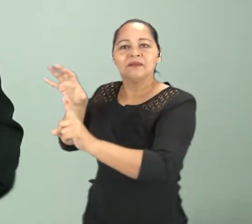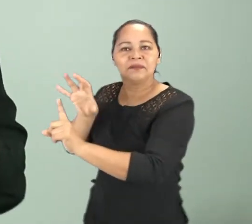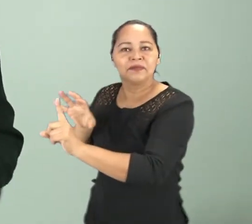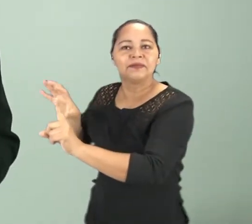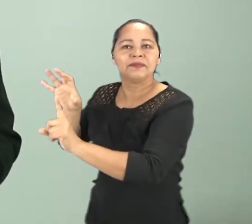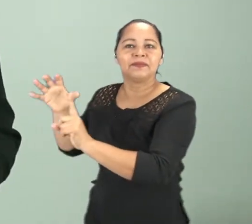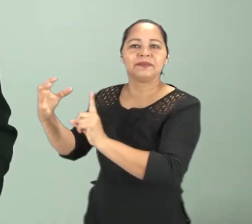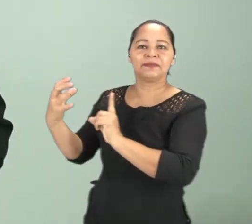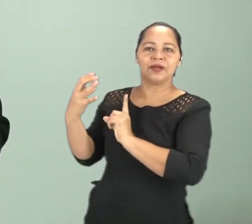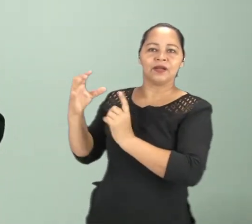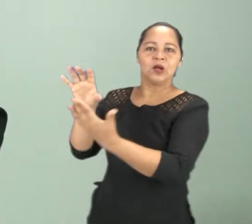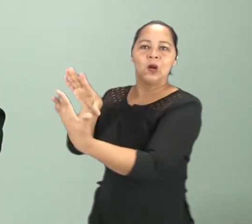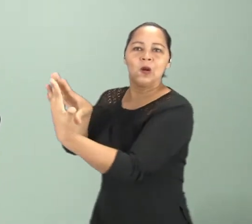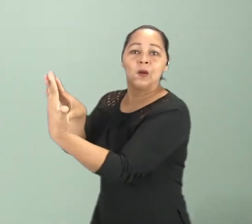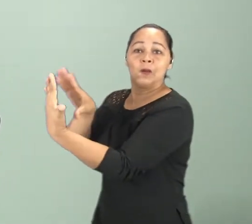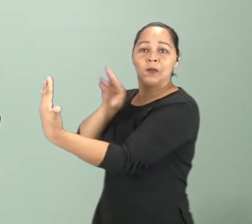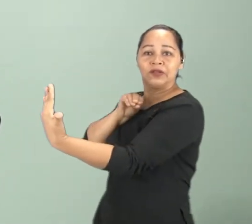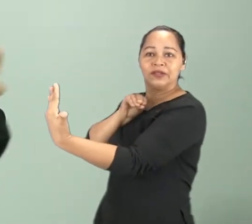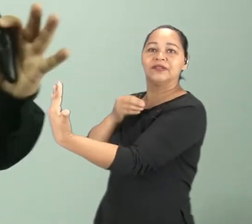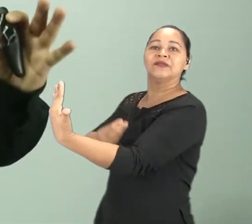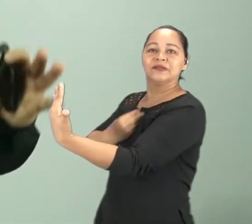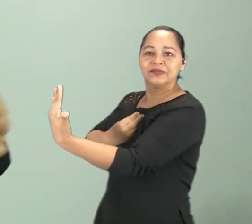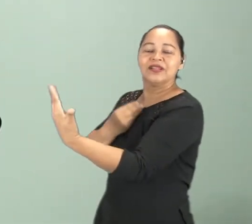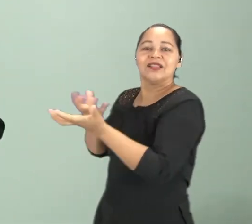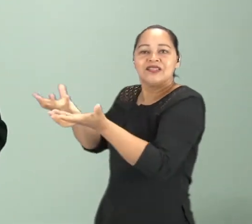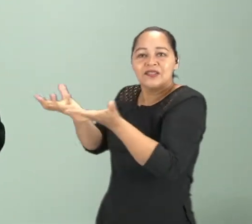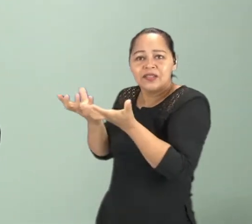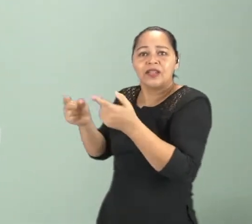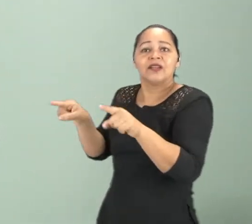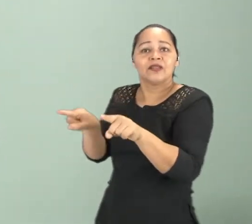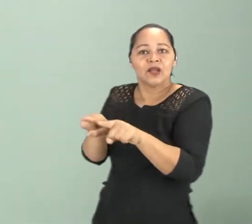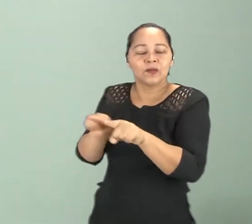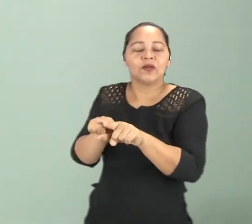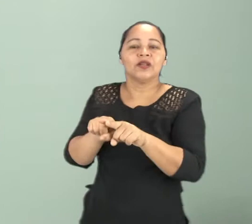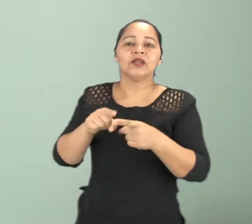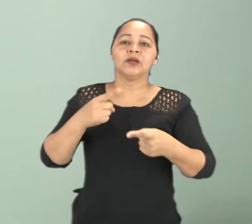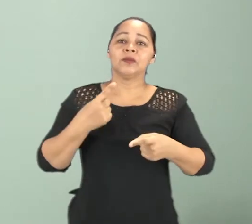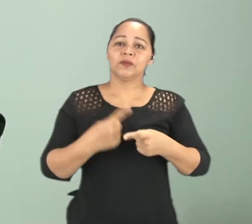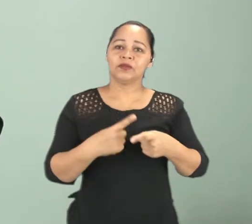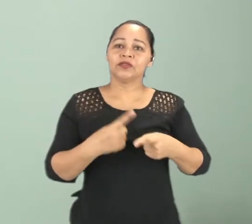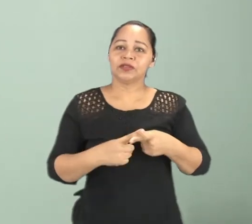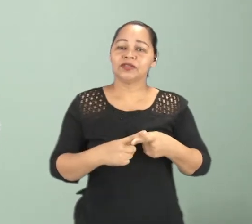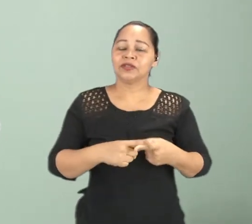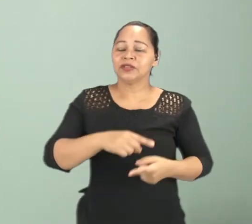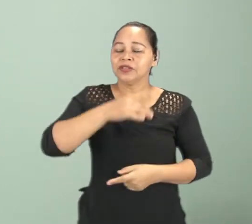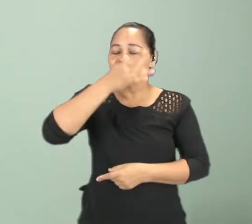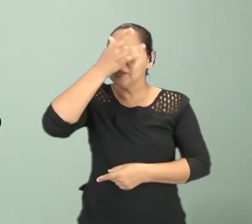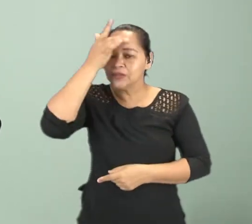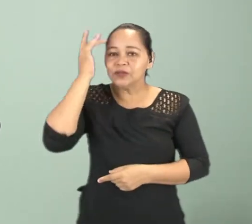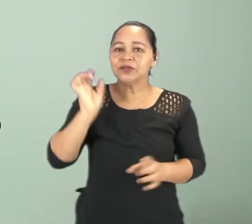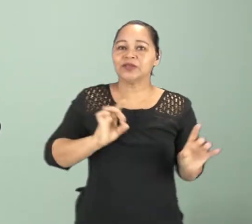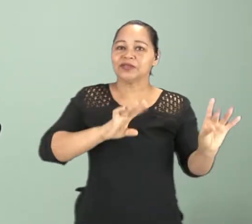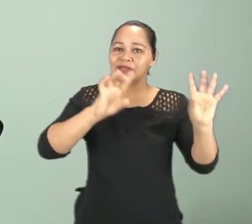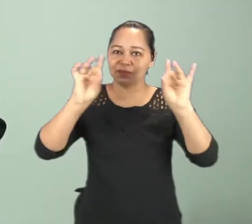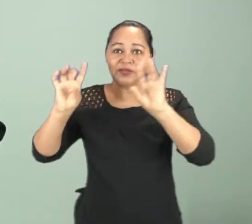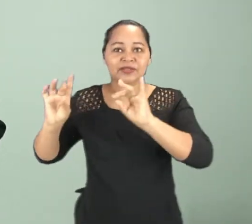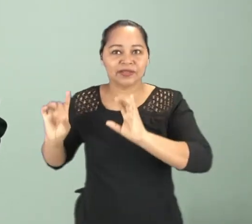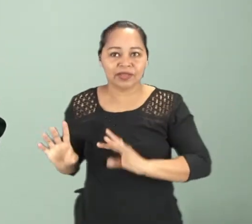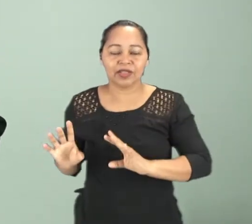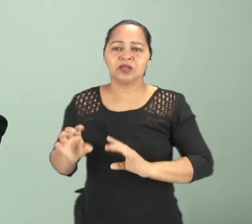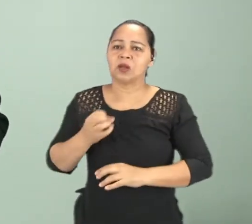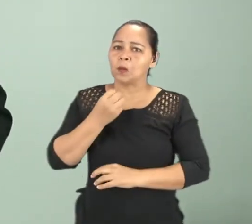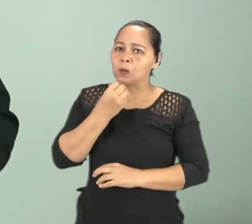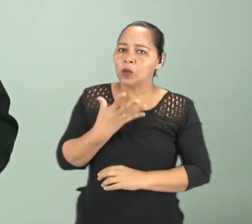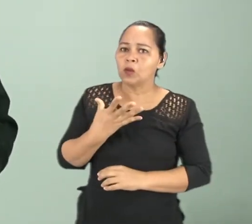caminharem em outros caminhos, são inspirações muitas vezes dignas também, que são importantes